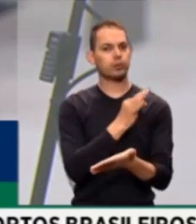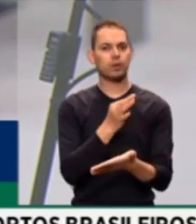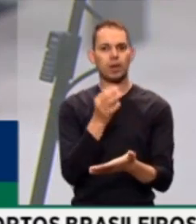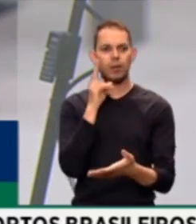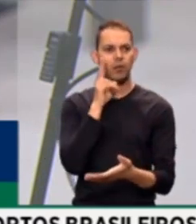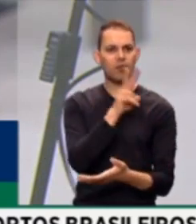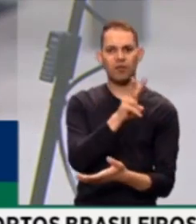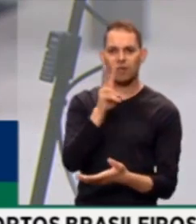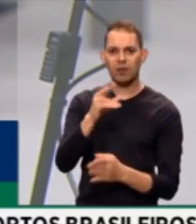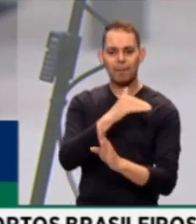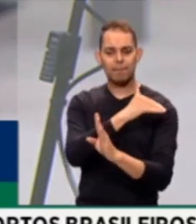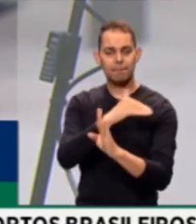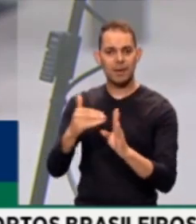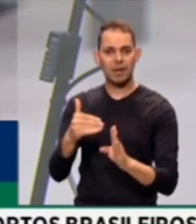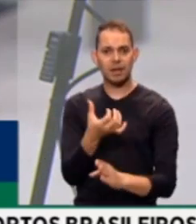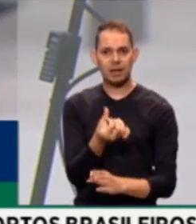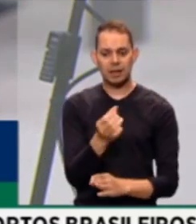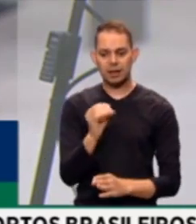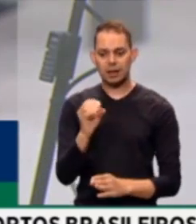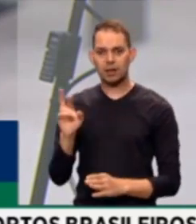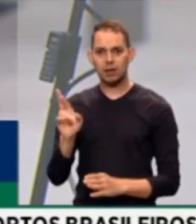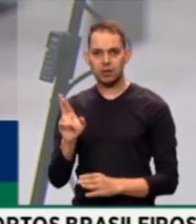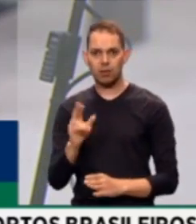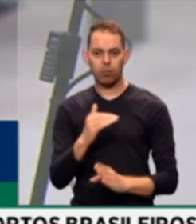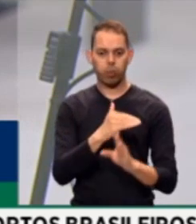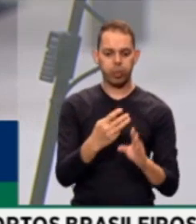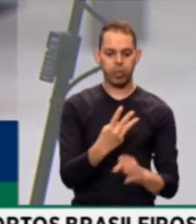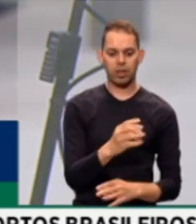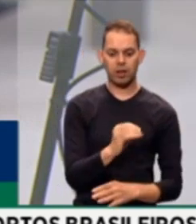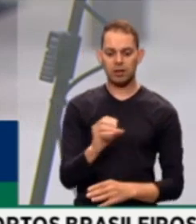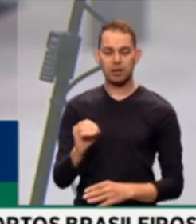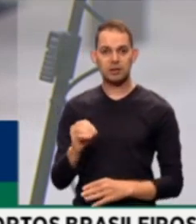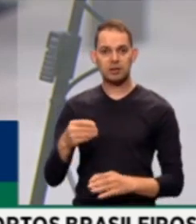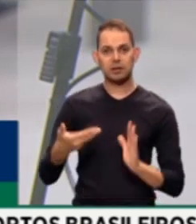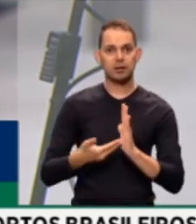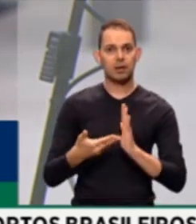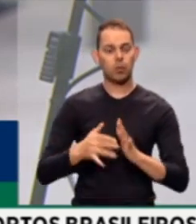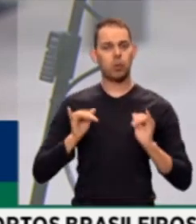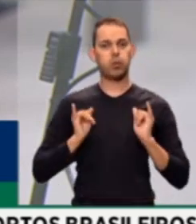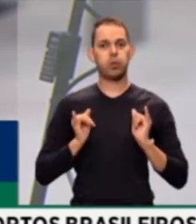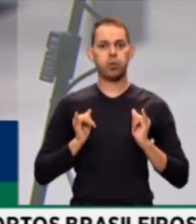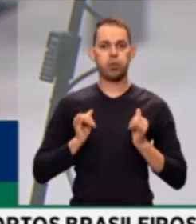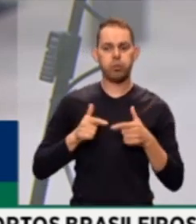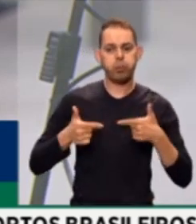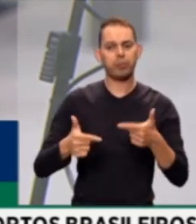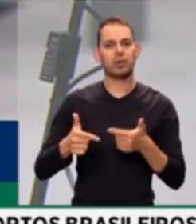receber metade do auxílio emergencial e a Câmara não enfrenta a medida provisória para garantir a